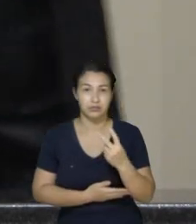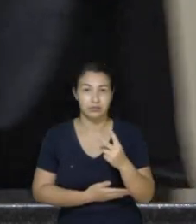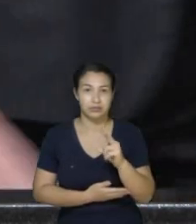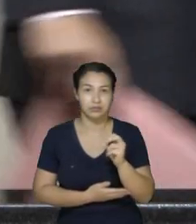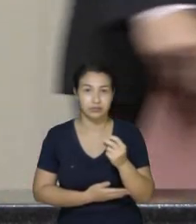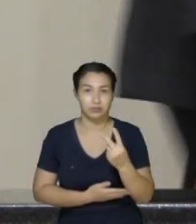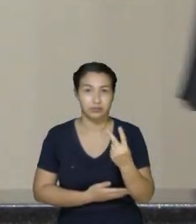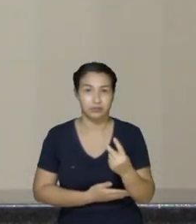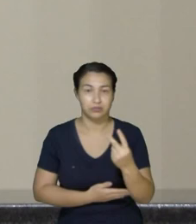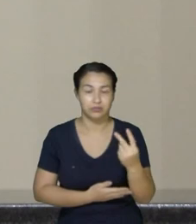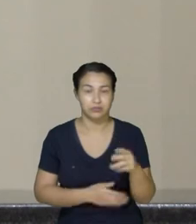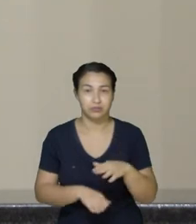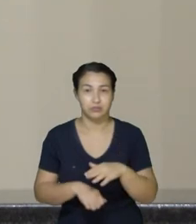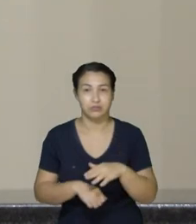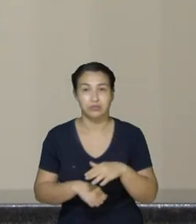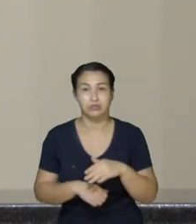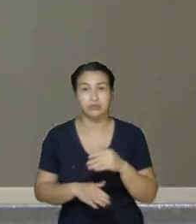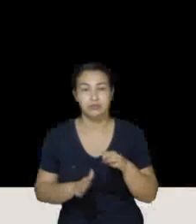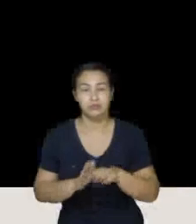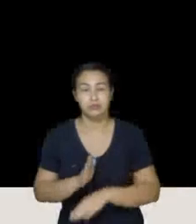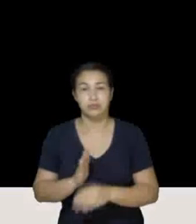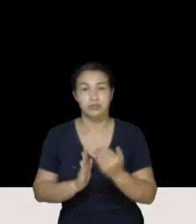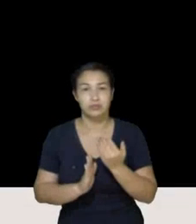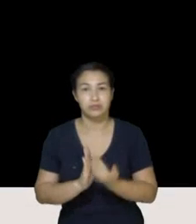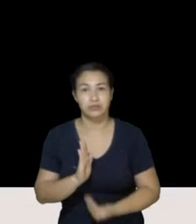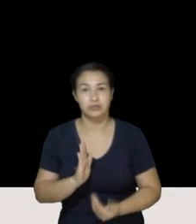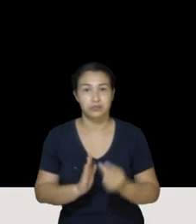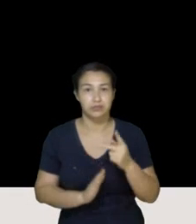052-2022, veto parcial ao PL